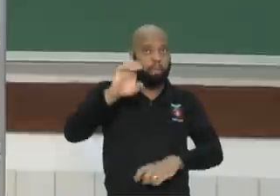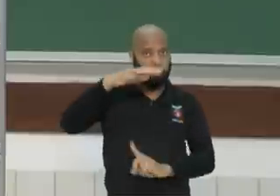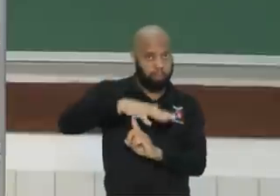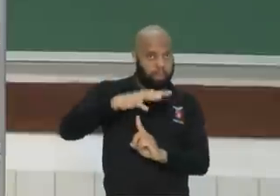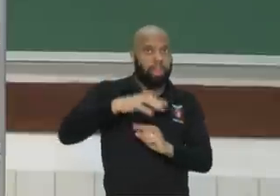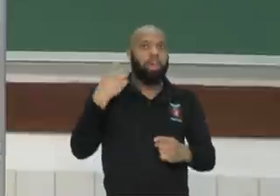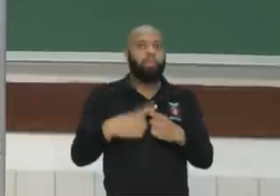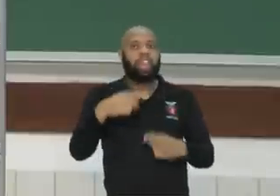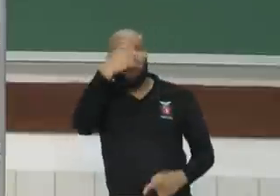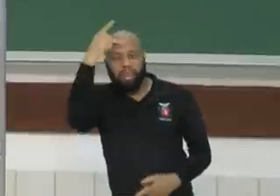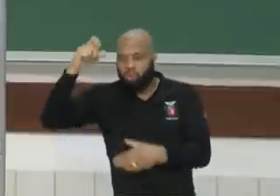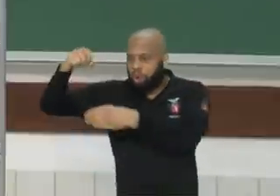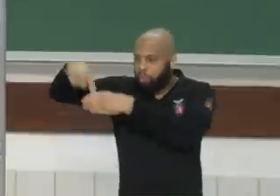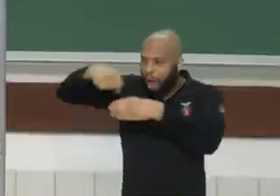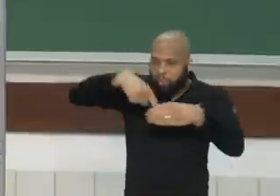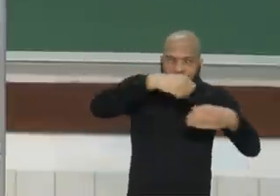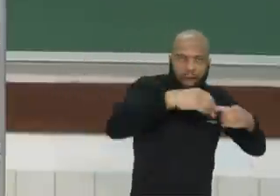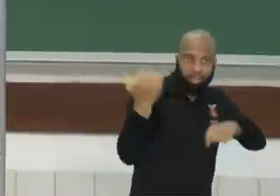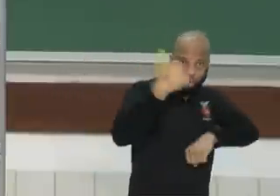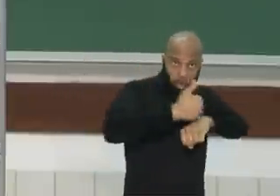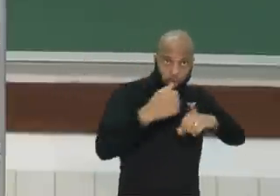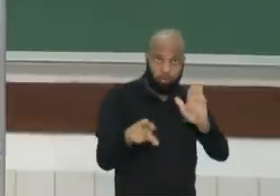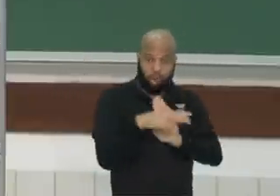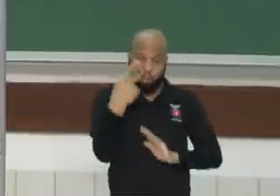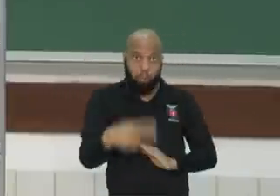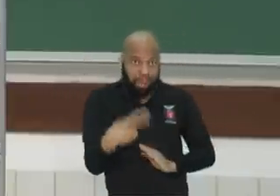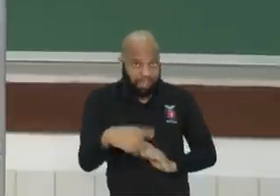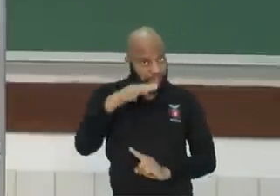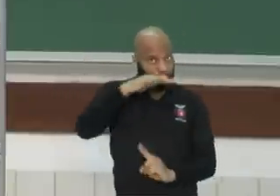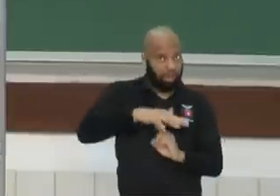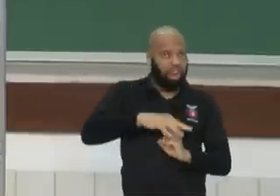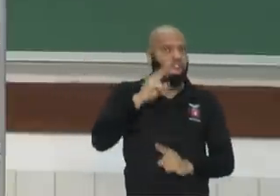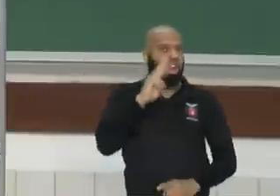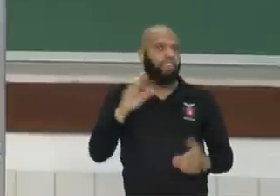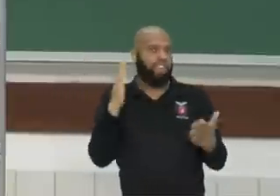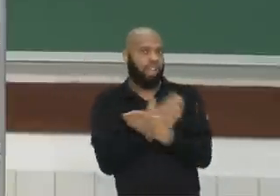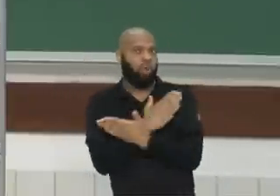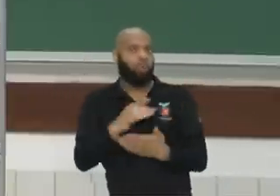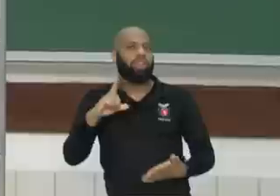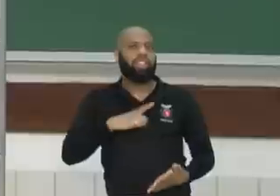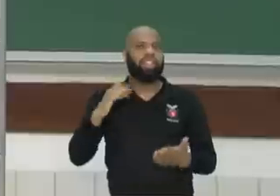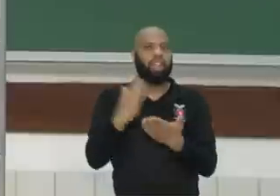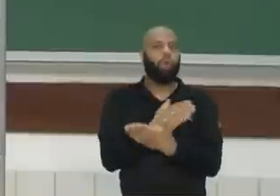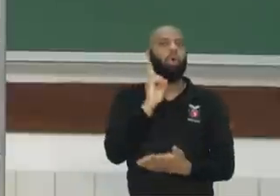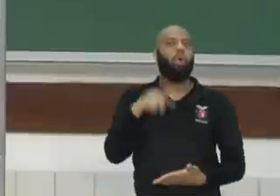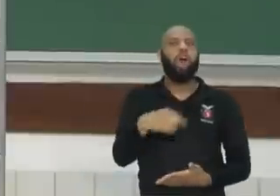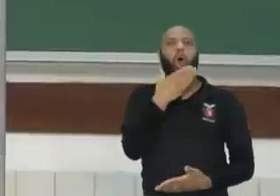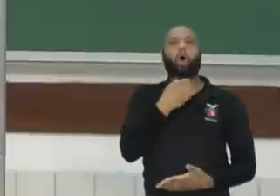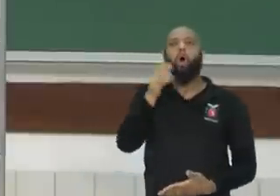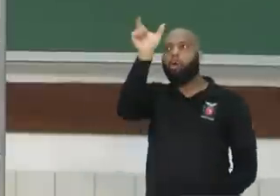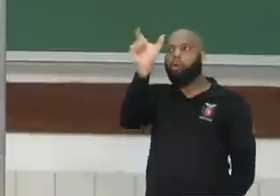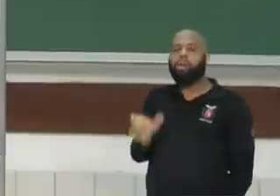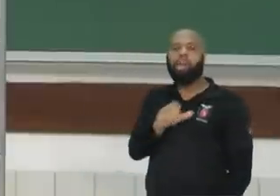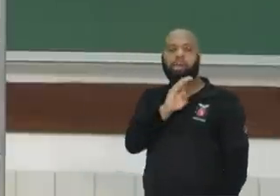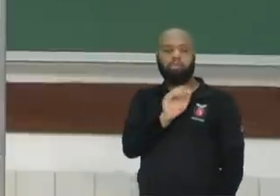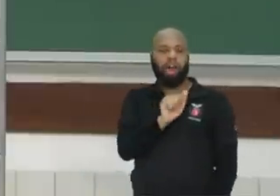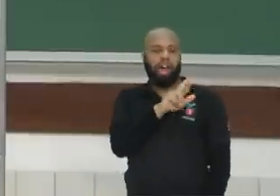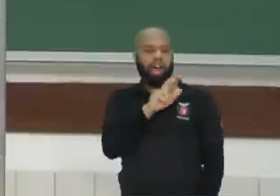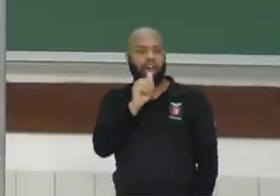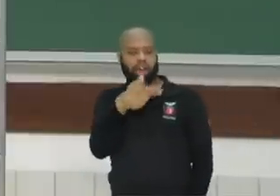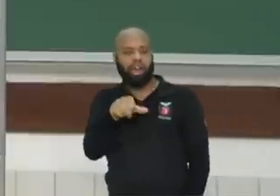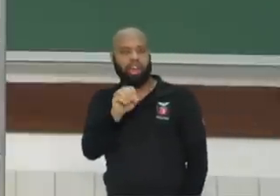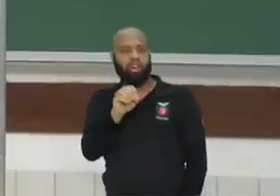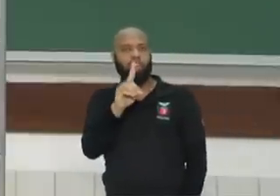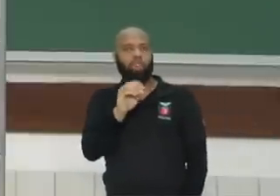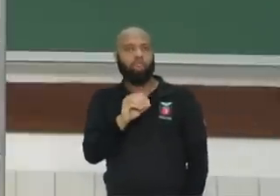Os ervateiros aqui do Paraná, e a gente vai ver alguns dele, o principal, o Barão de Serra Azul, eles se tornaram os maiores produtores